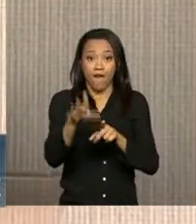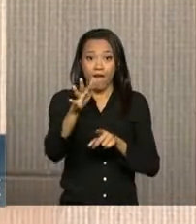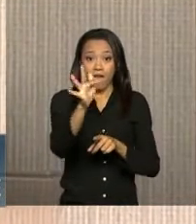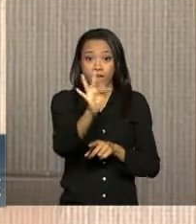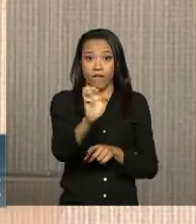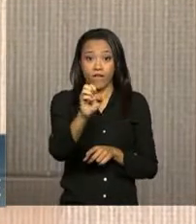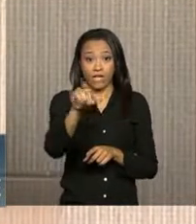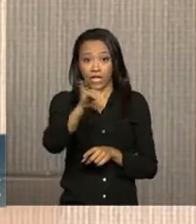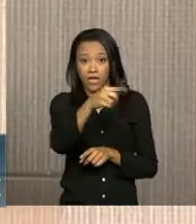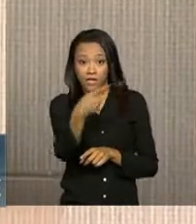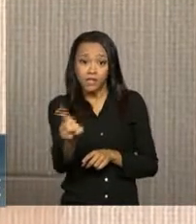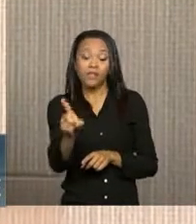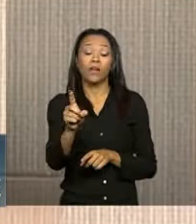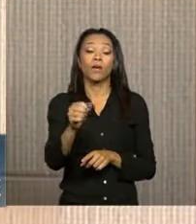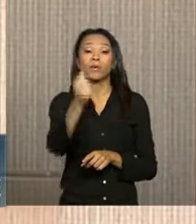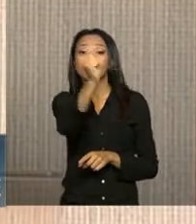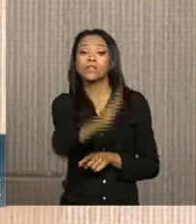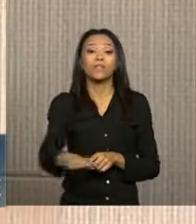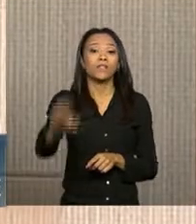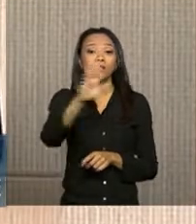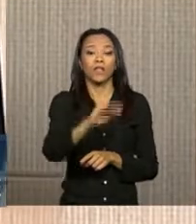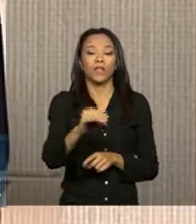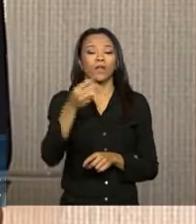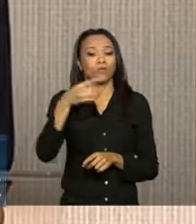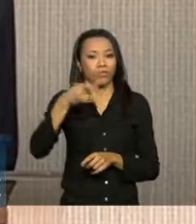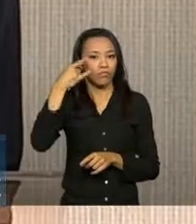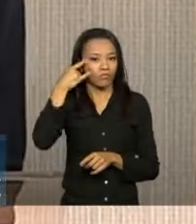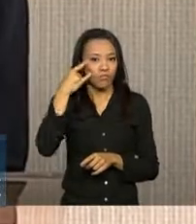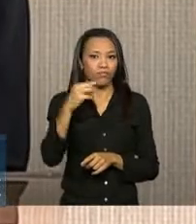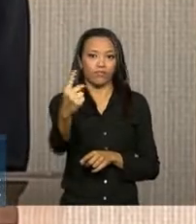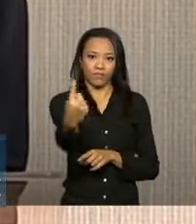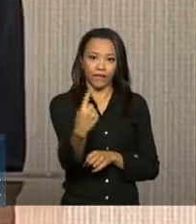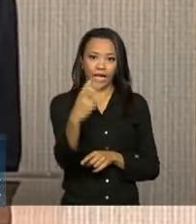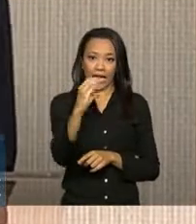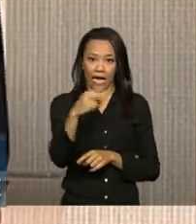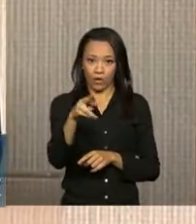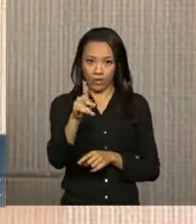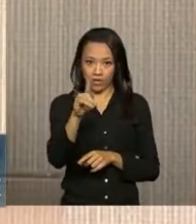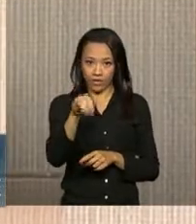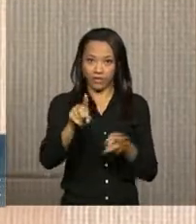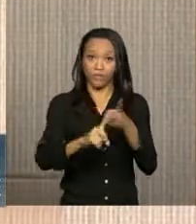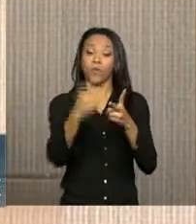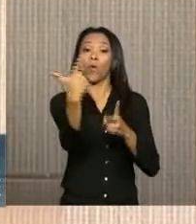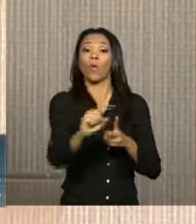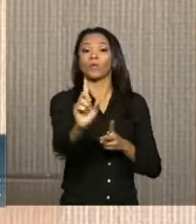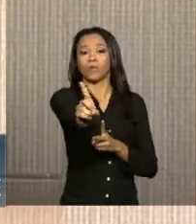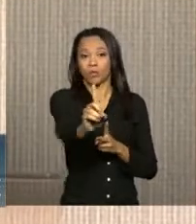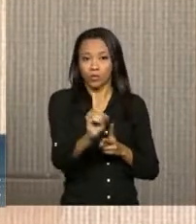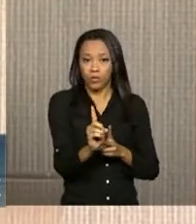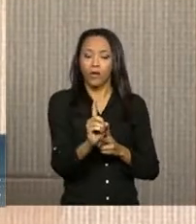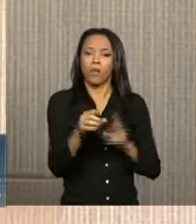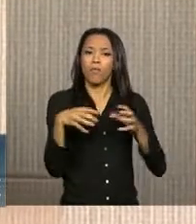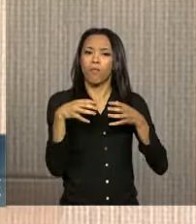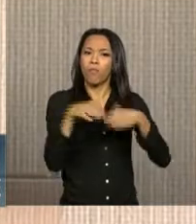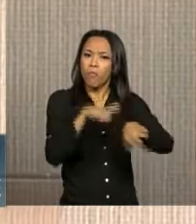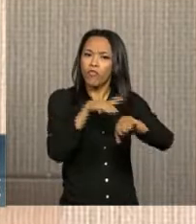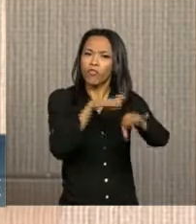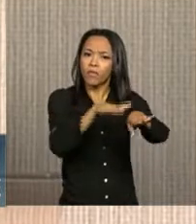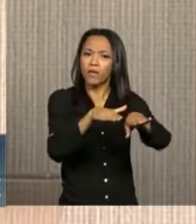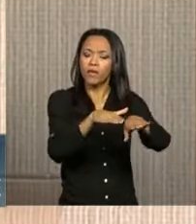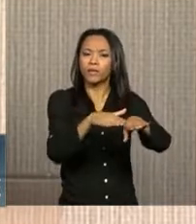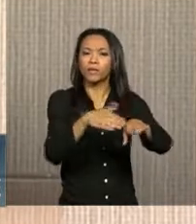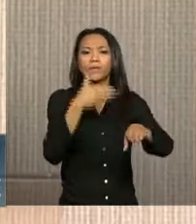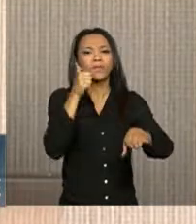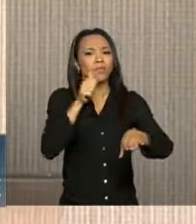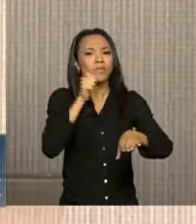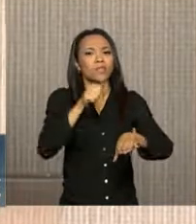síndrome de down carolina freire de carvalho movimento nacional de meninos e meninas de rua marco é a dignidade